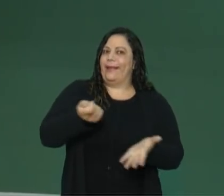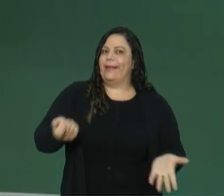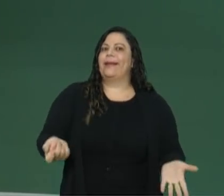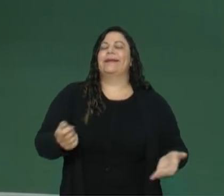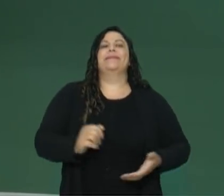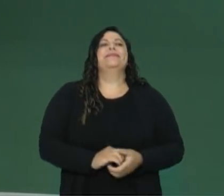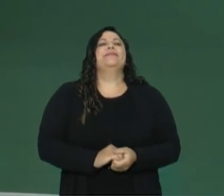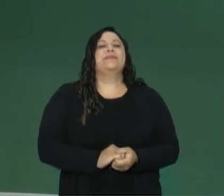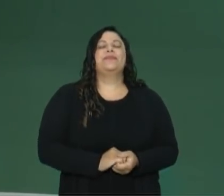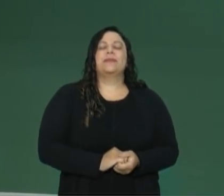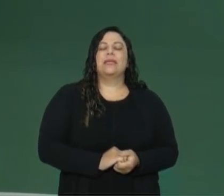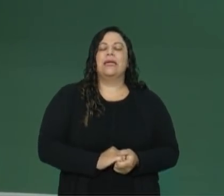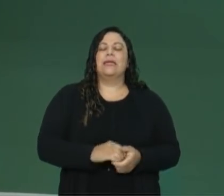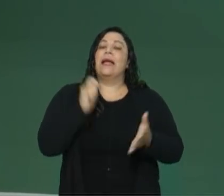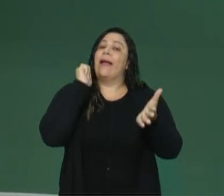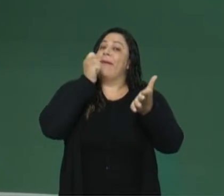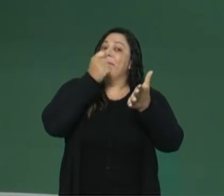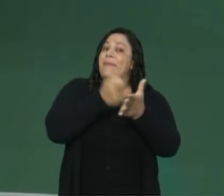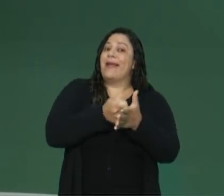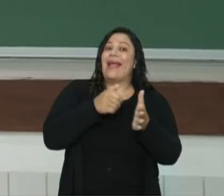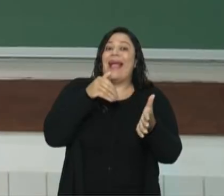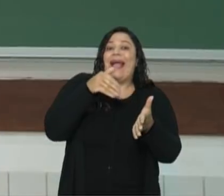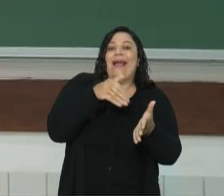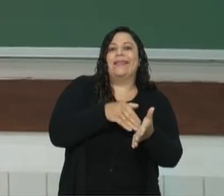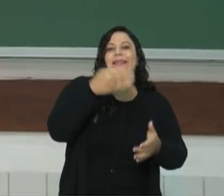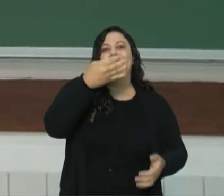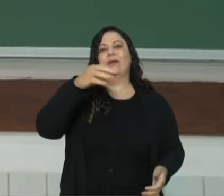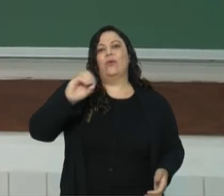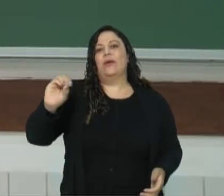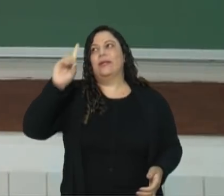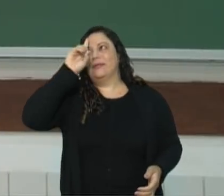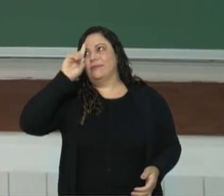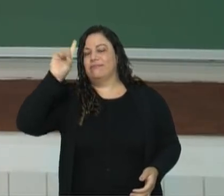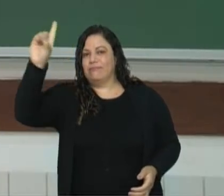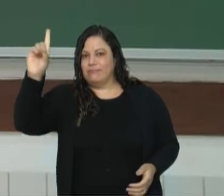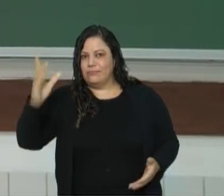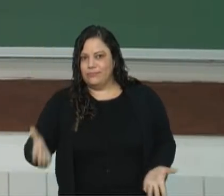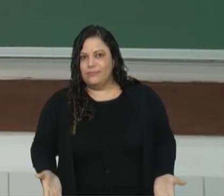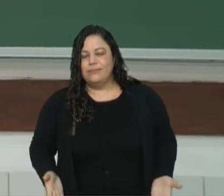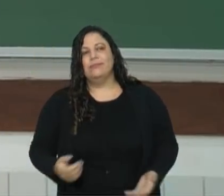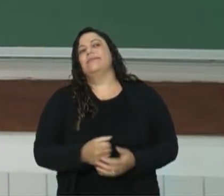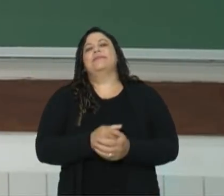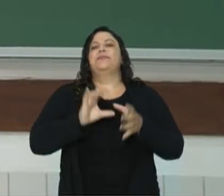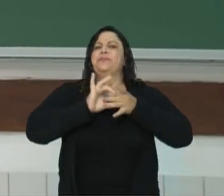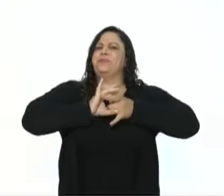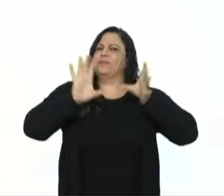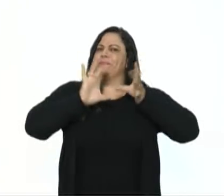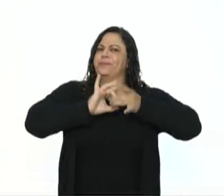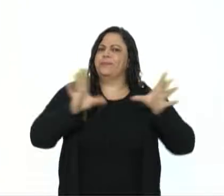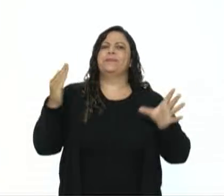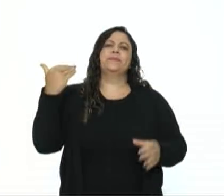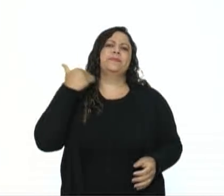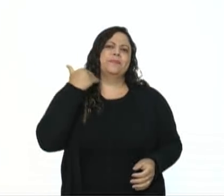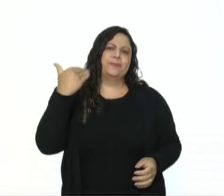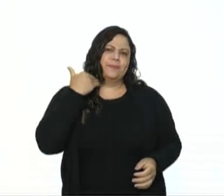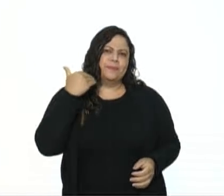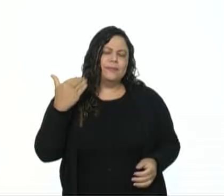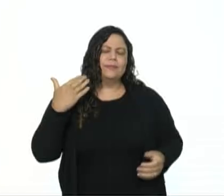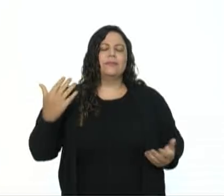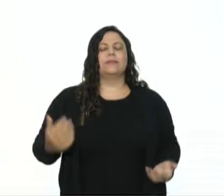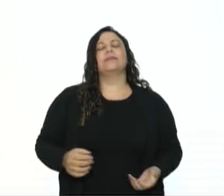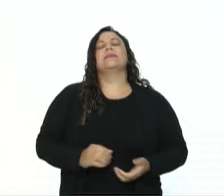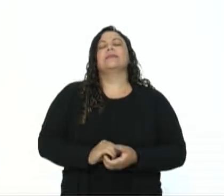prazo de pagamento de até 40 dias. E disponibilizado por bancos e instituições